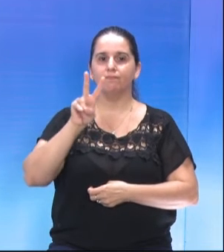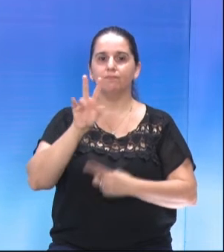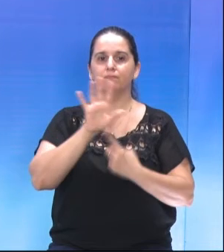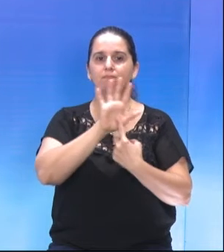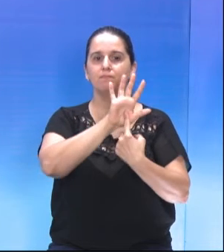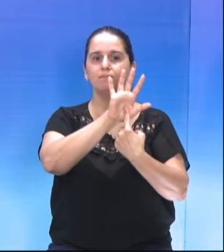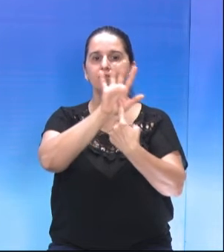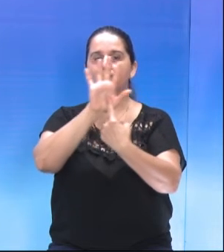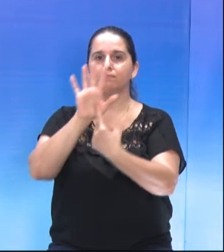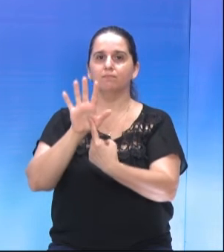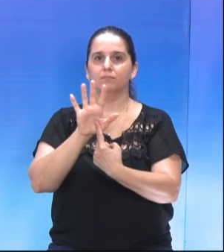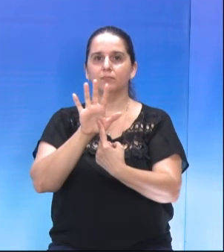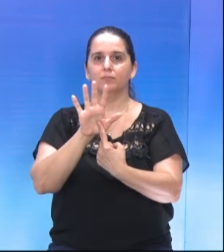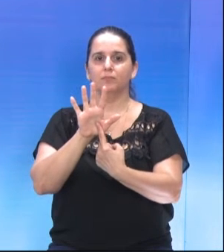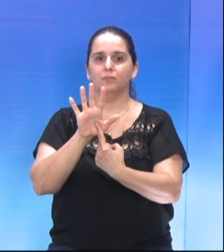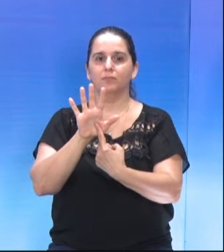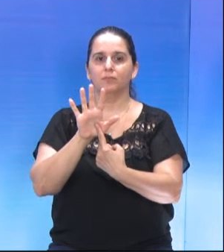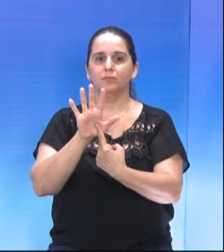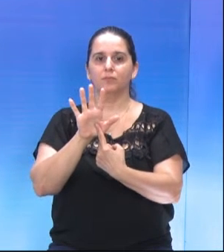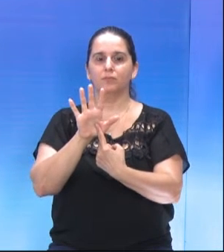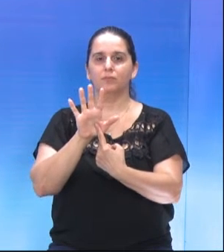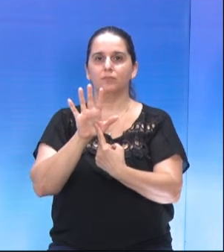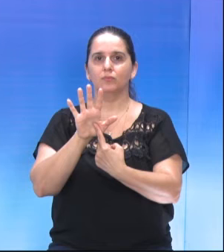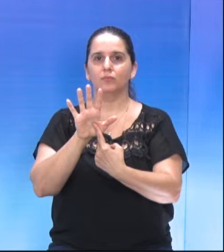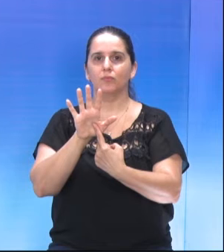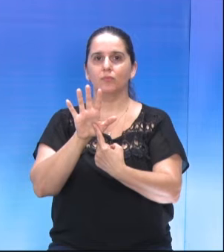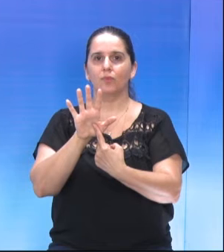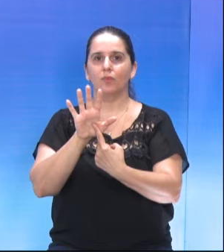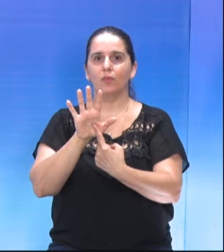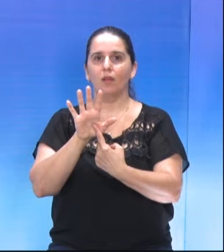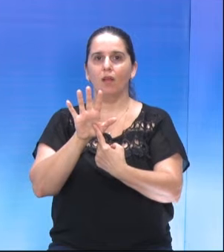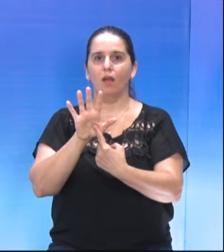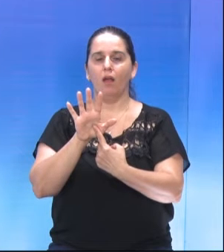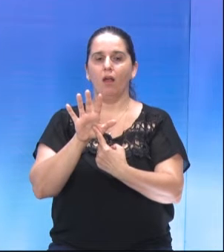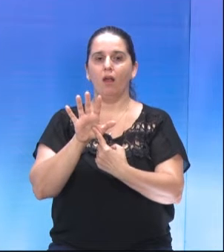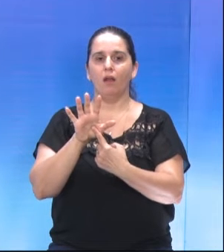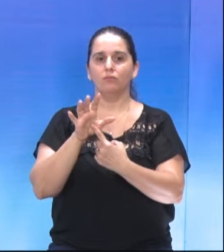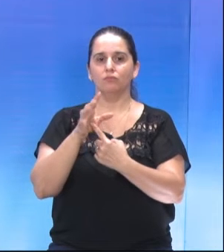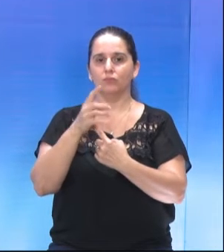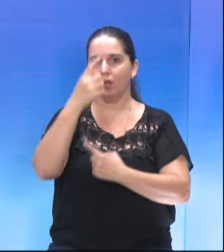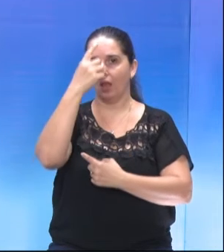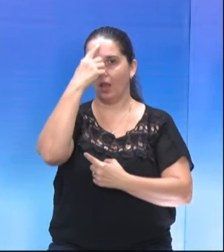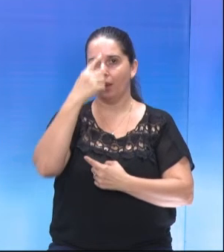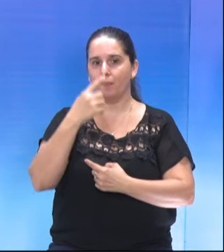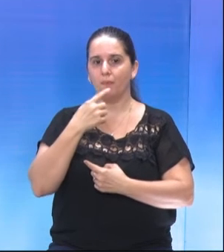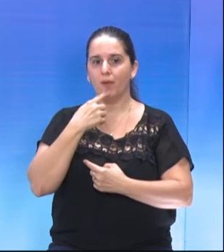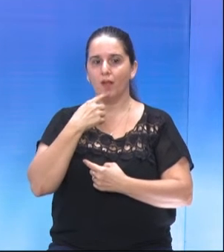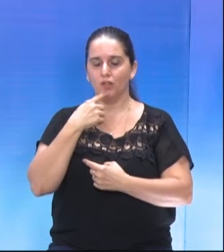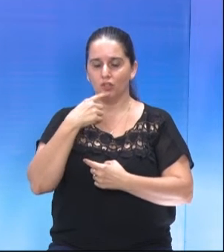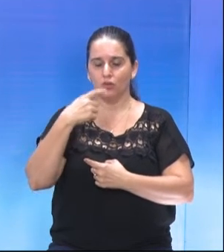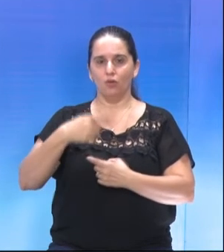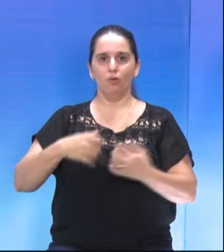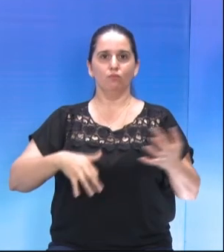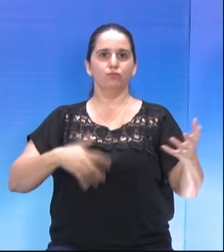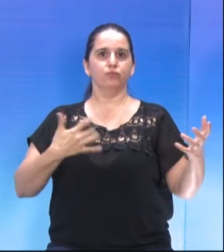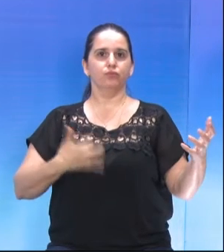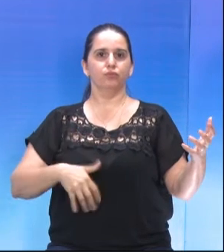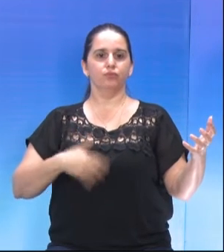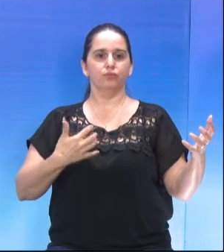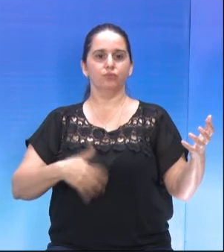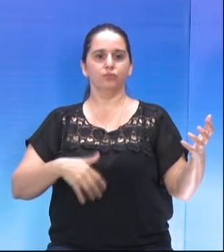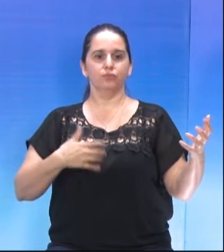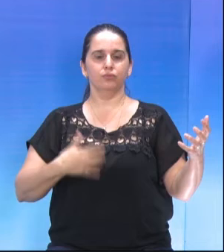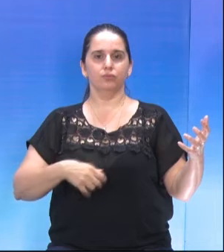ela retrata, no centro da imagem, nós vemos um cantor com um